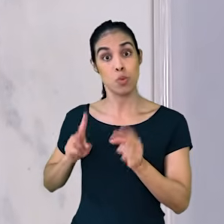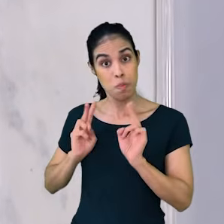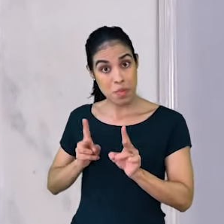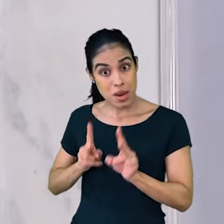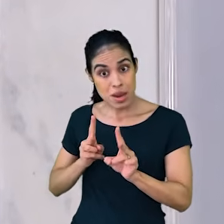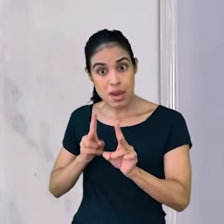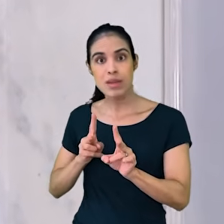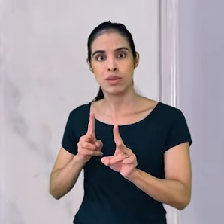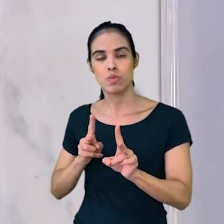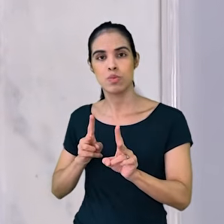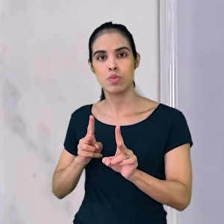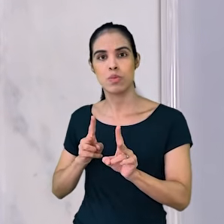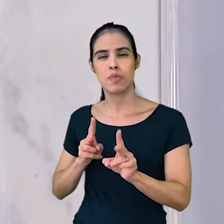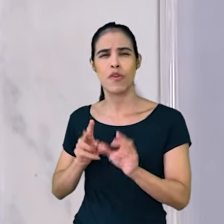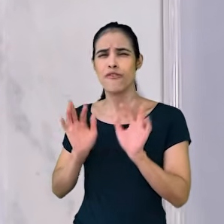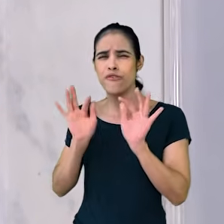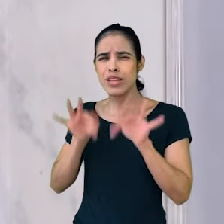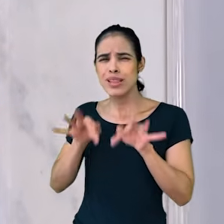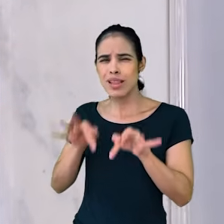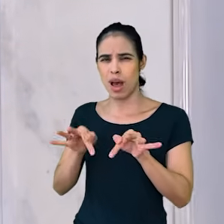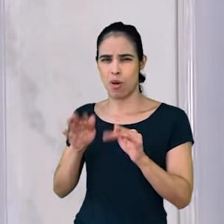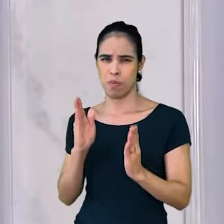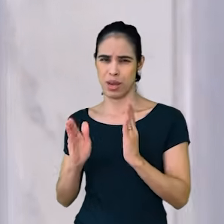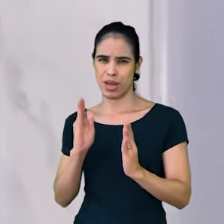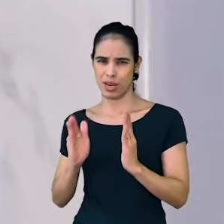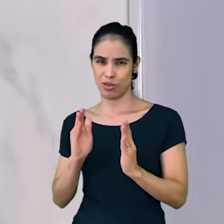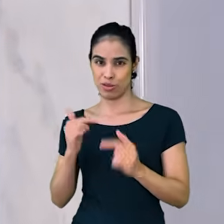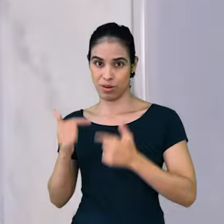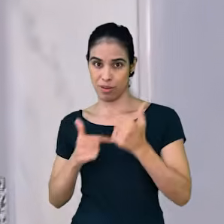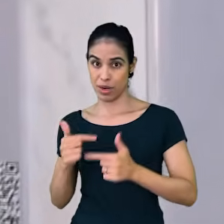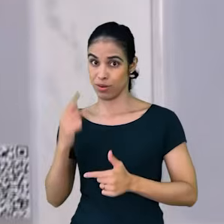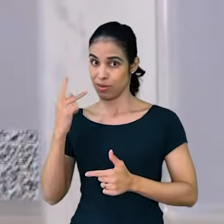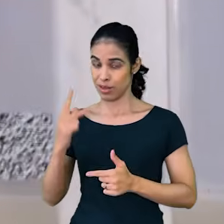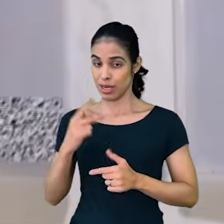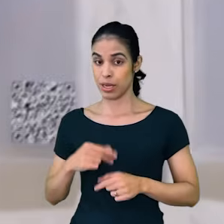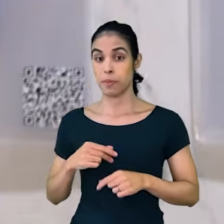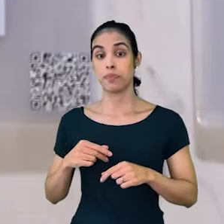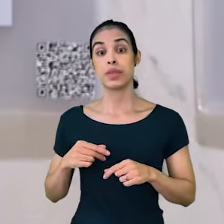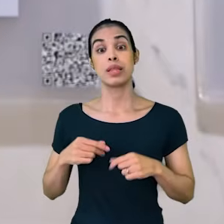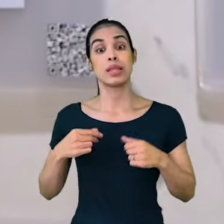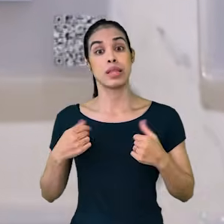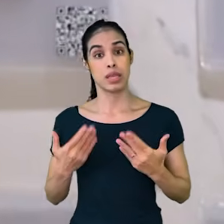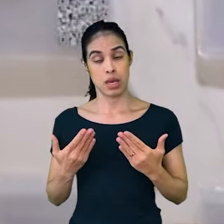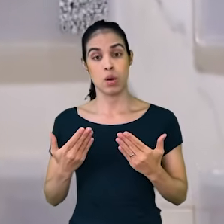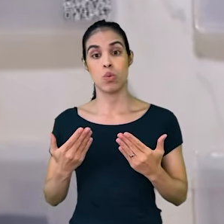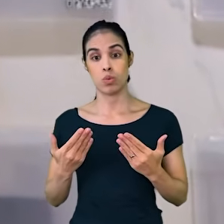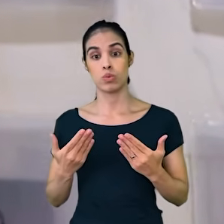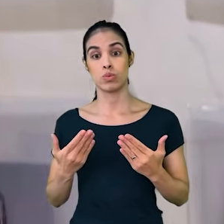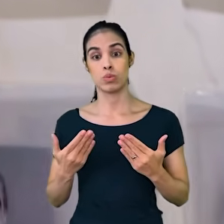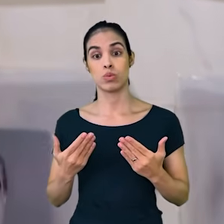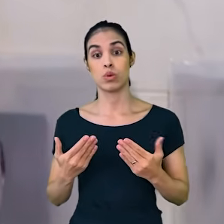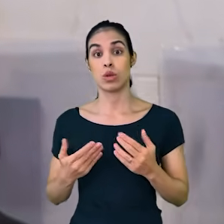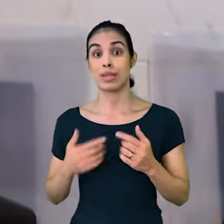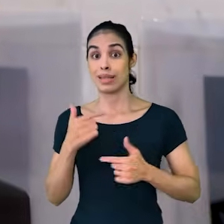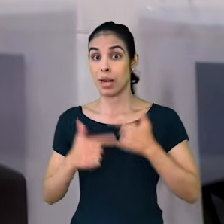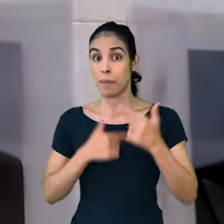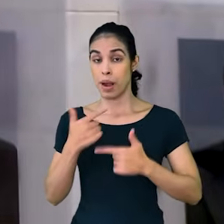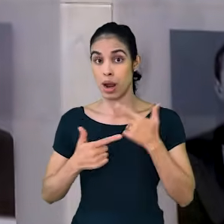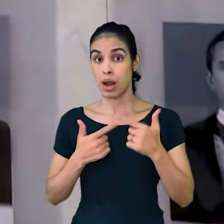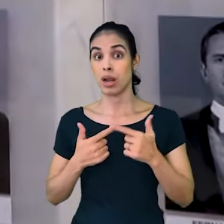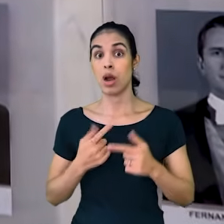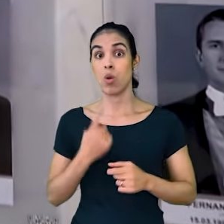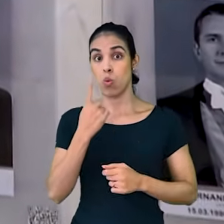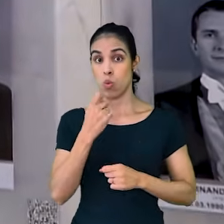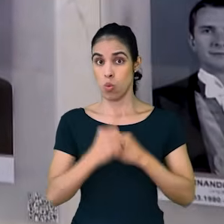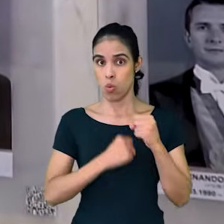era Arthur Bernardes, que estava no finalzinho do mandato. Então, quem passou a trabalhar no mínimo 12